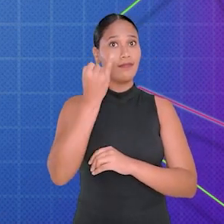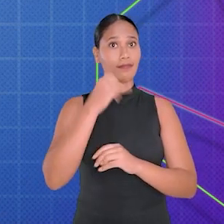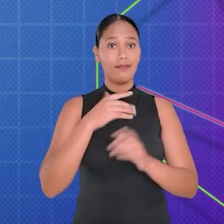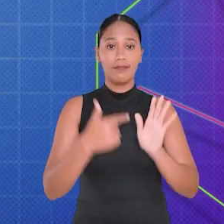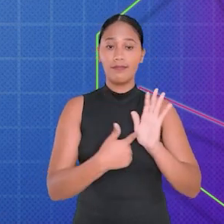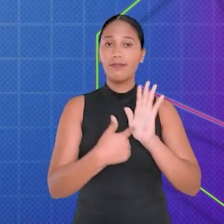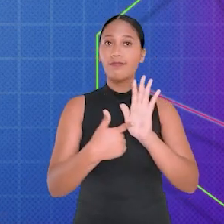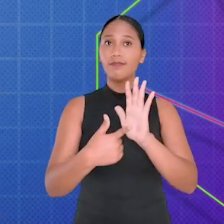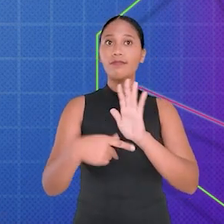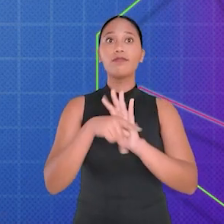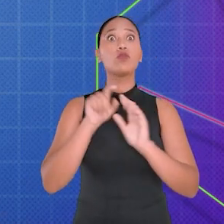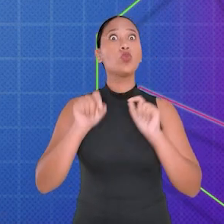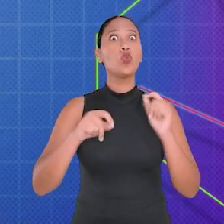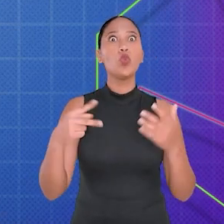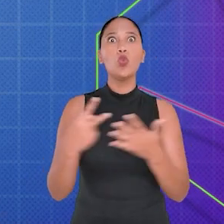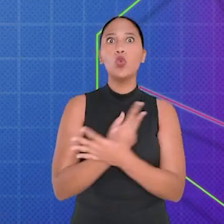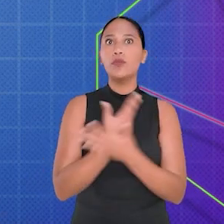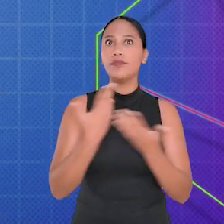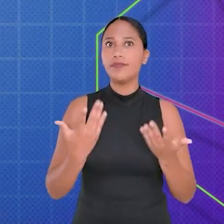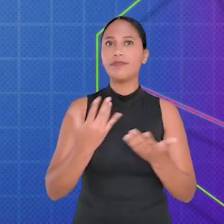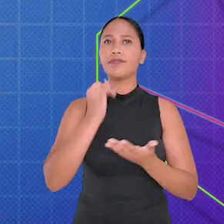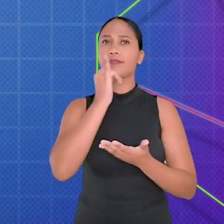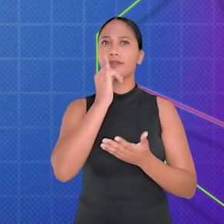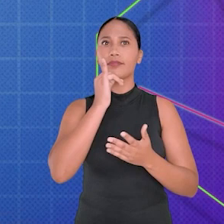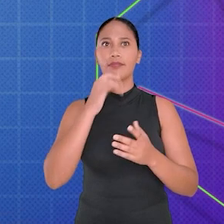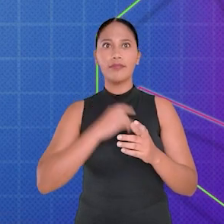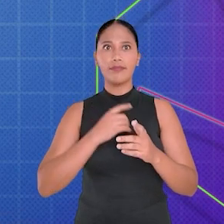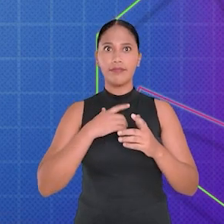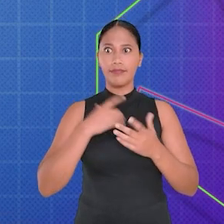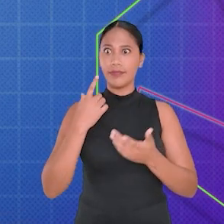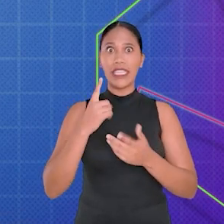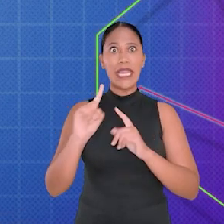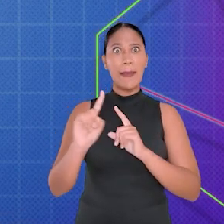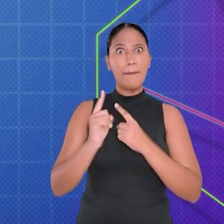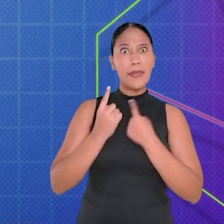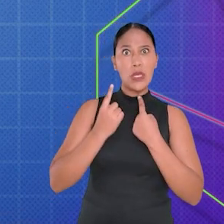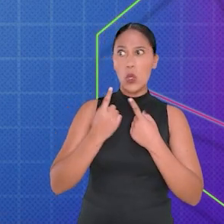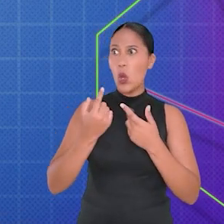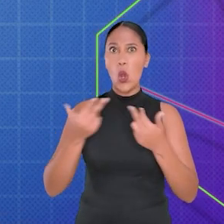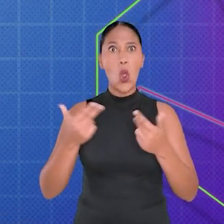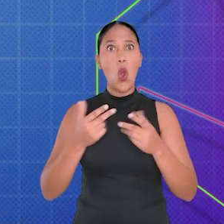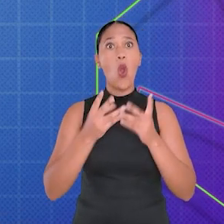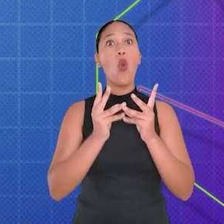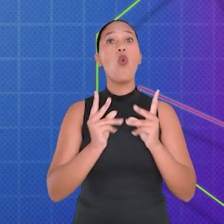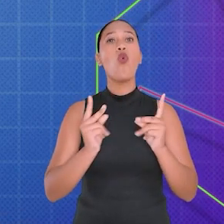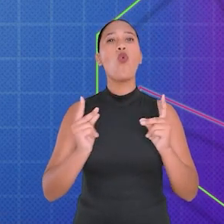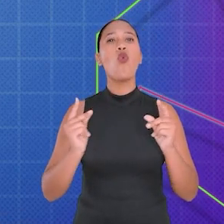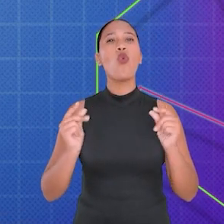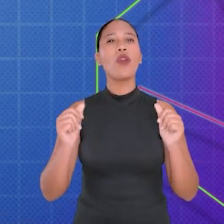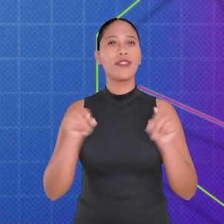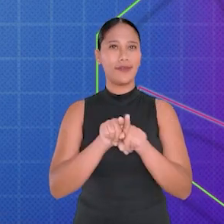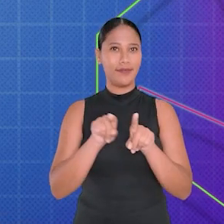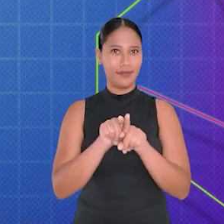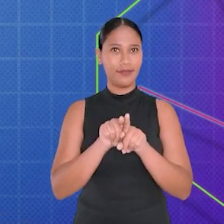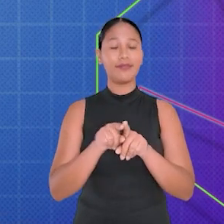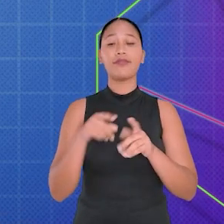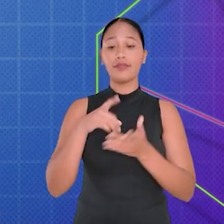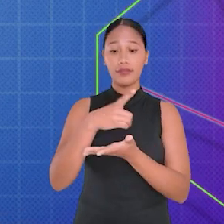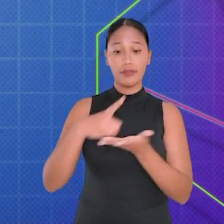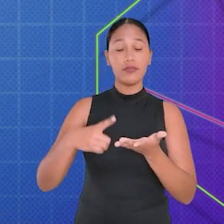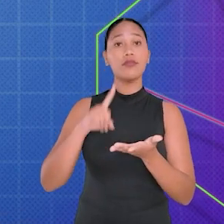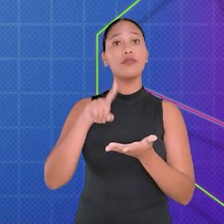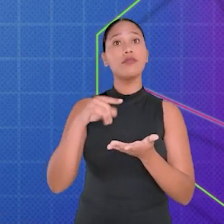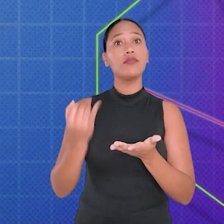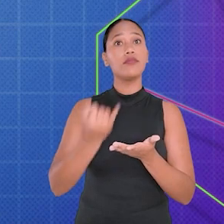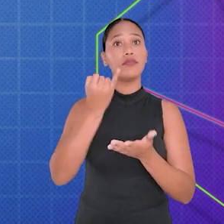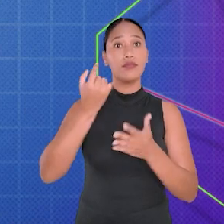são importantes para indicar ao jogador o que está acontecendo no jogo, como um ataque inimigo ou uma cura para o personagem. O design gráfico em